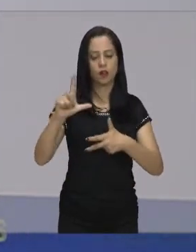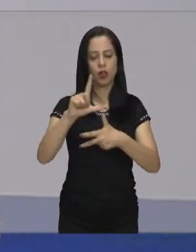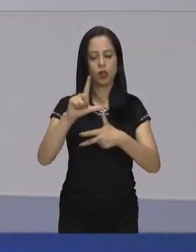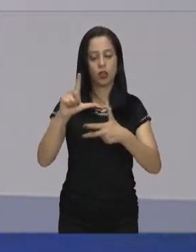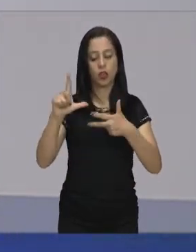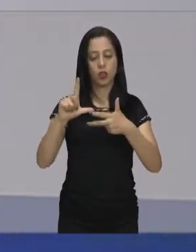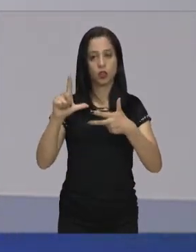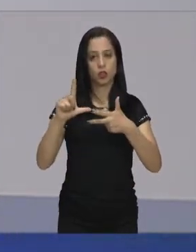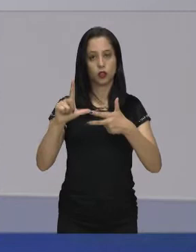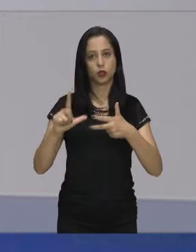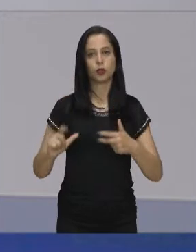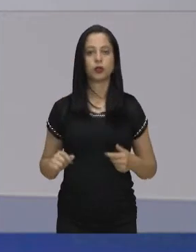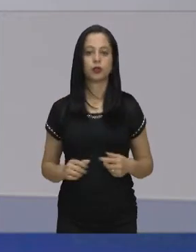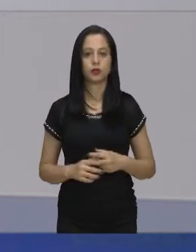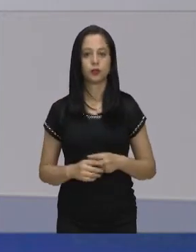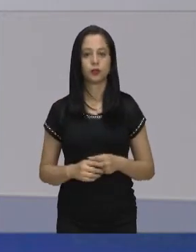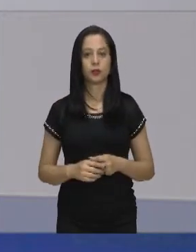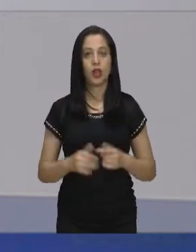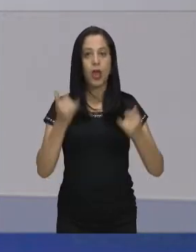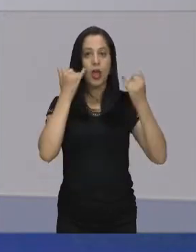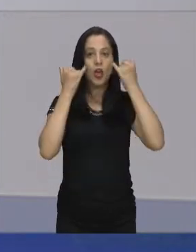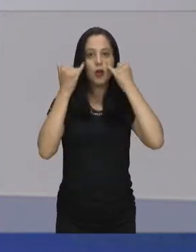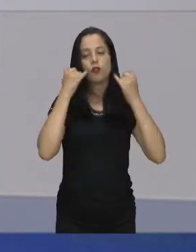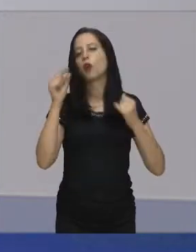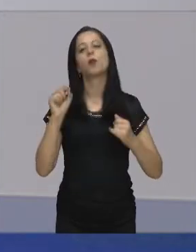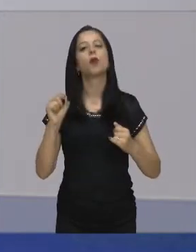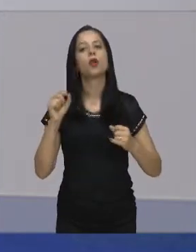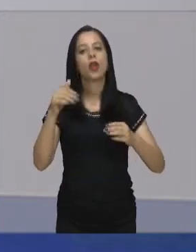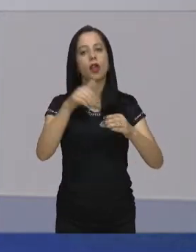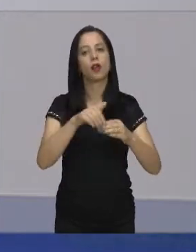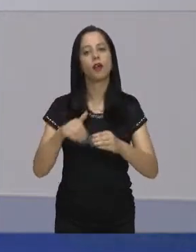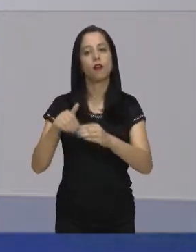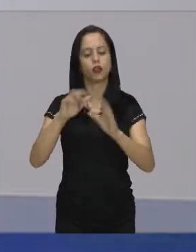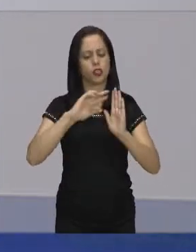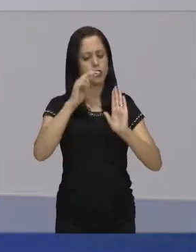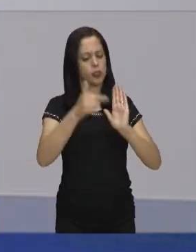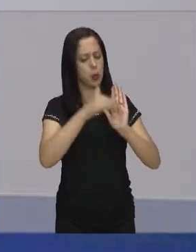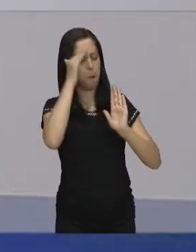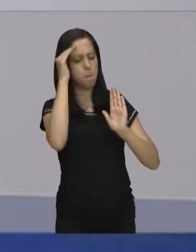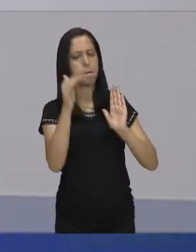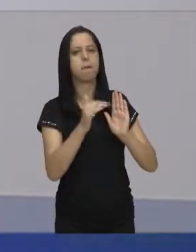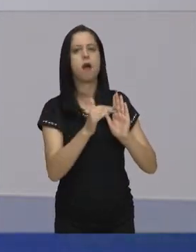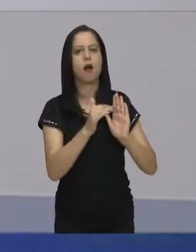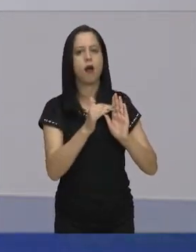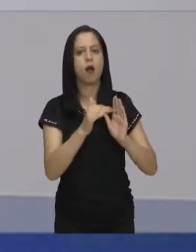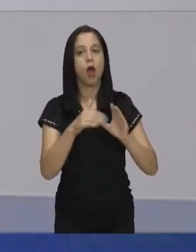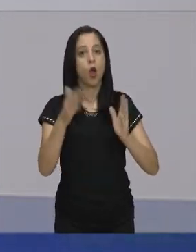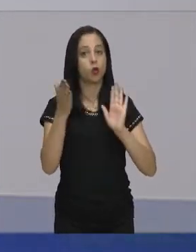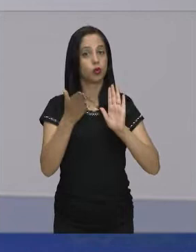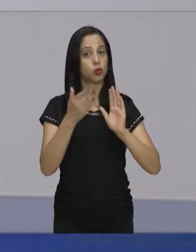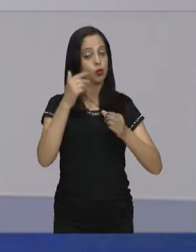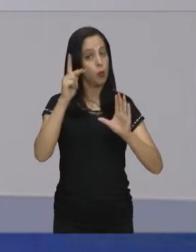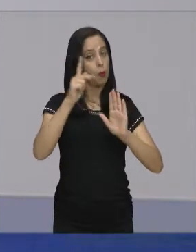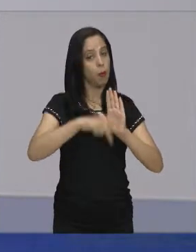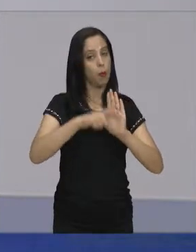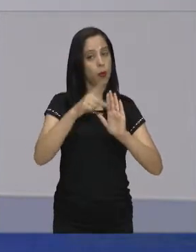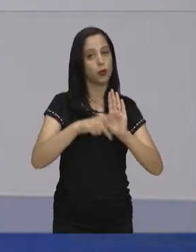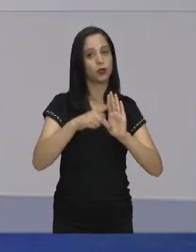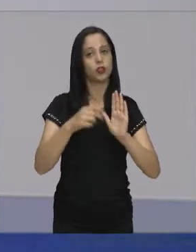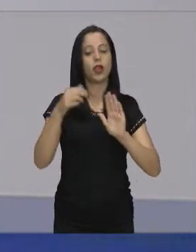18ª legislatura. Informo a todos presentes que nos termos regimentais a votação dos projetos será de